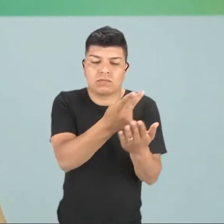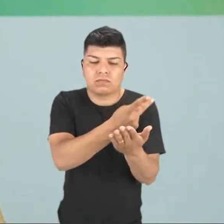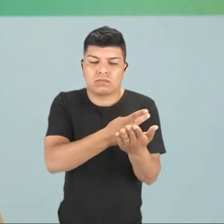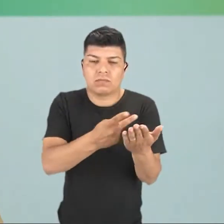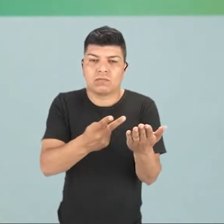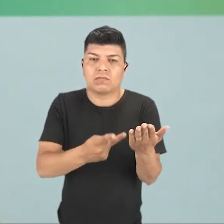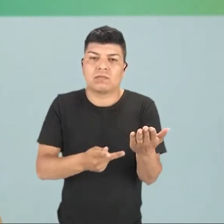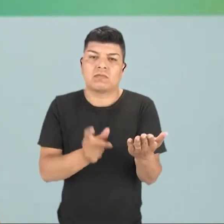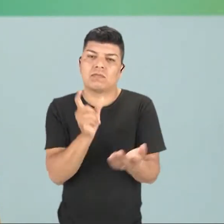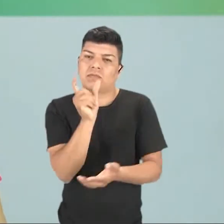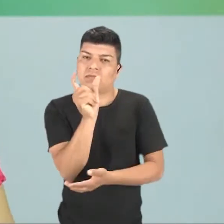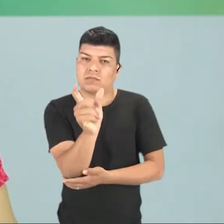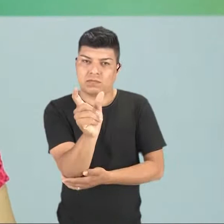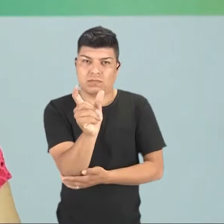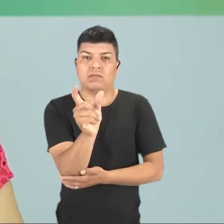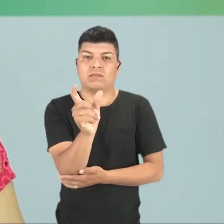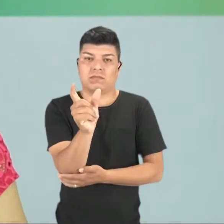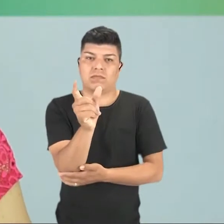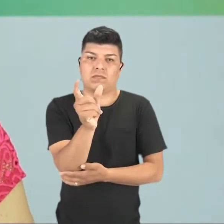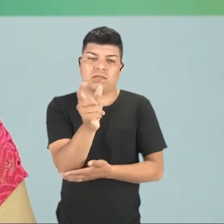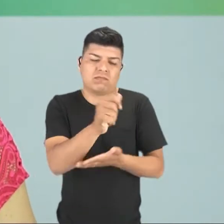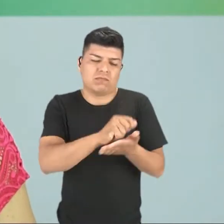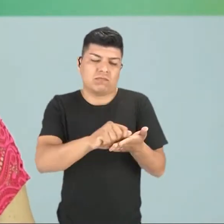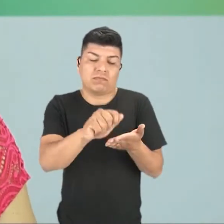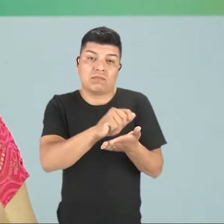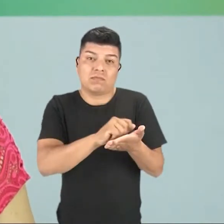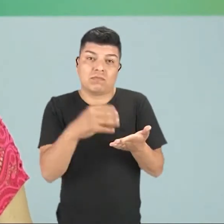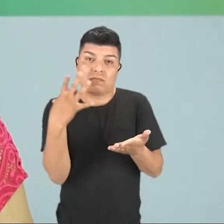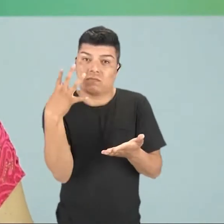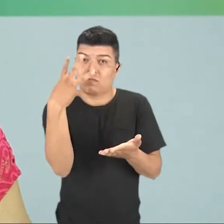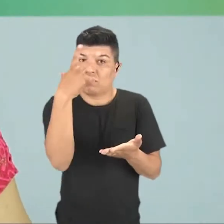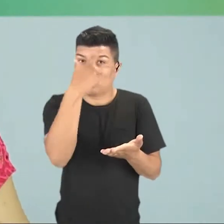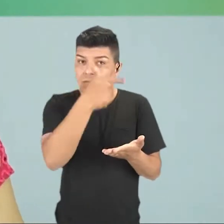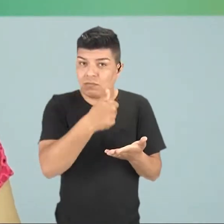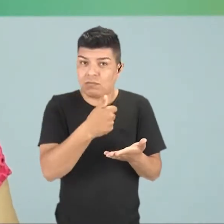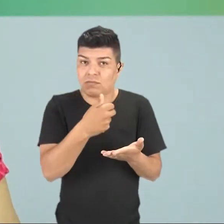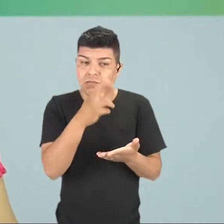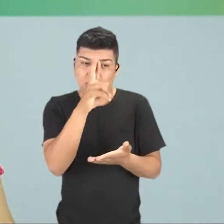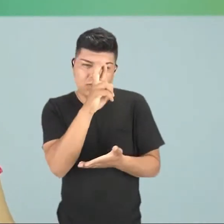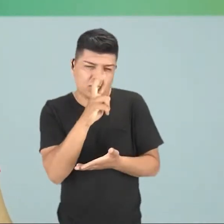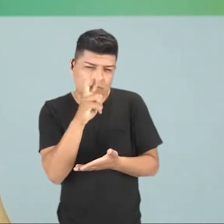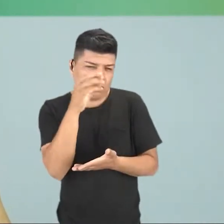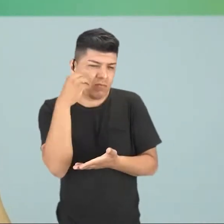suas palavras, nos seus lindos poemas. Então, a observação, a